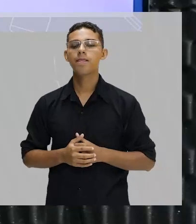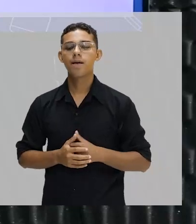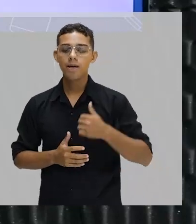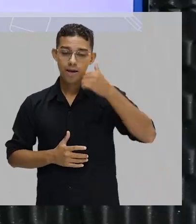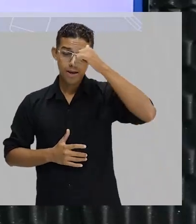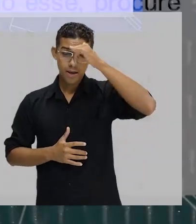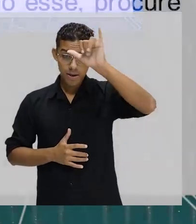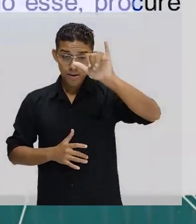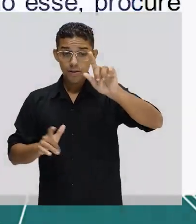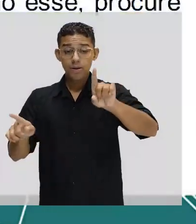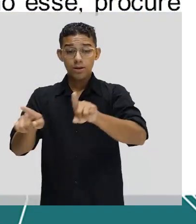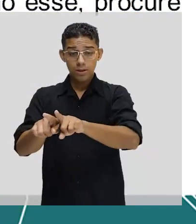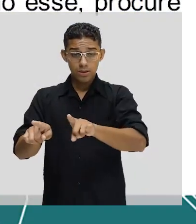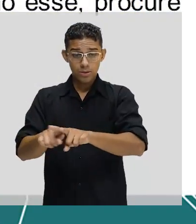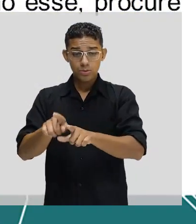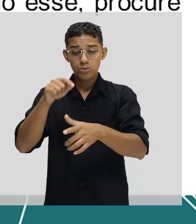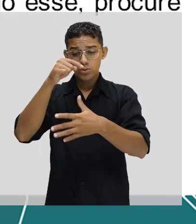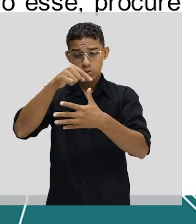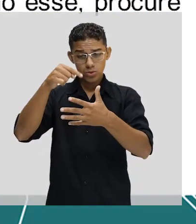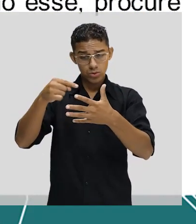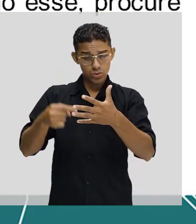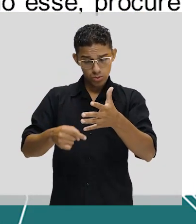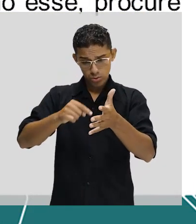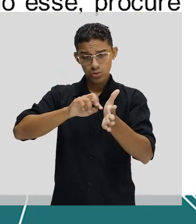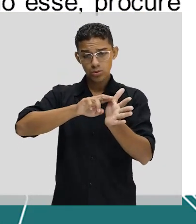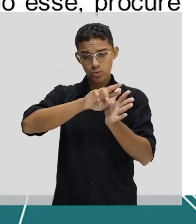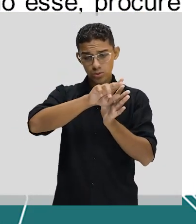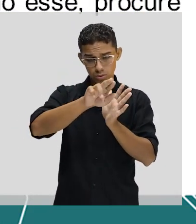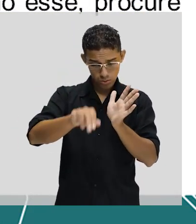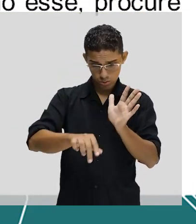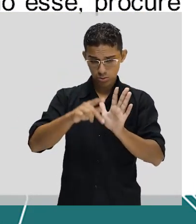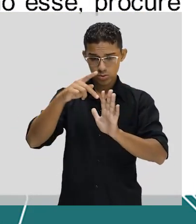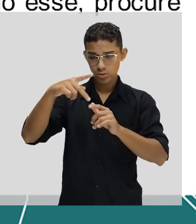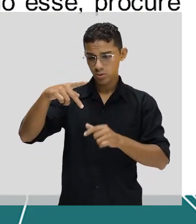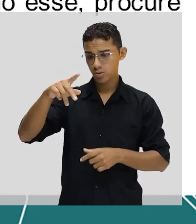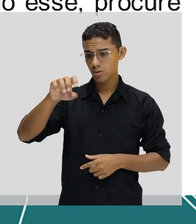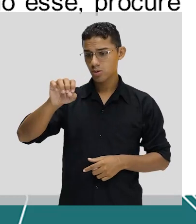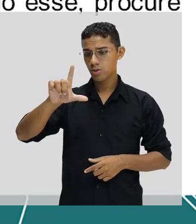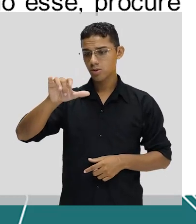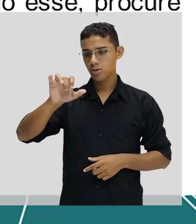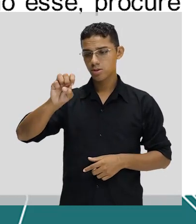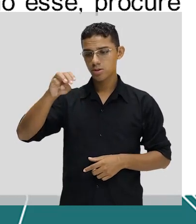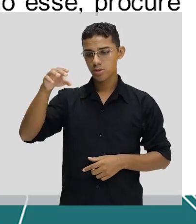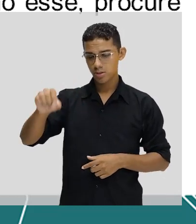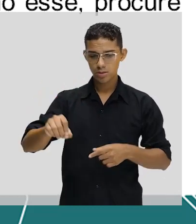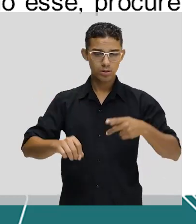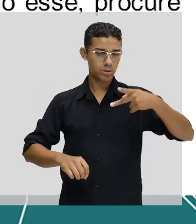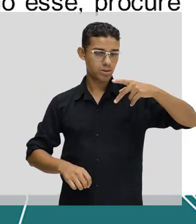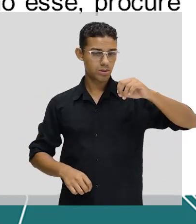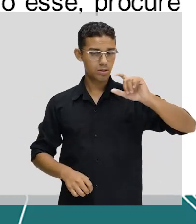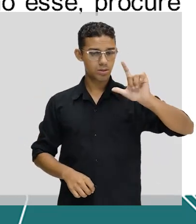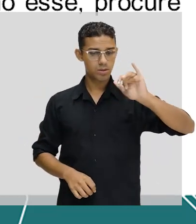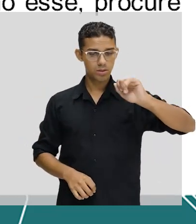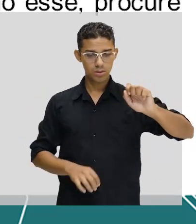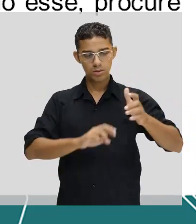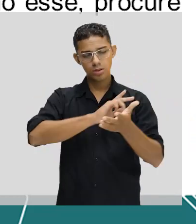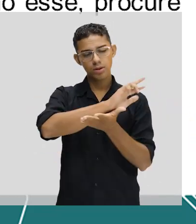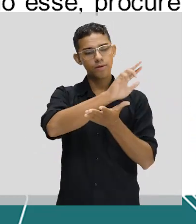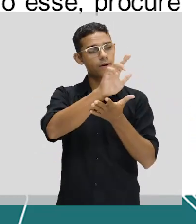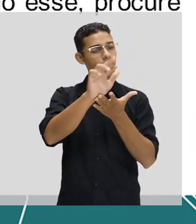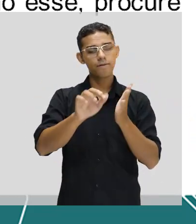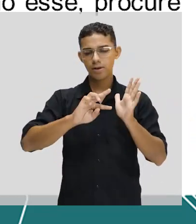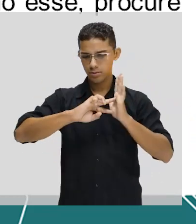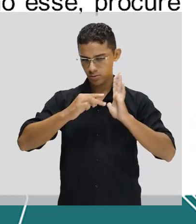Evite a polissemia. Nós já tivemos uma aula sobre polissemia. O que é polissemia? Poli significa vários, né? Então, são